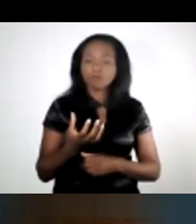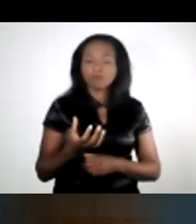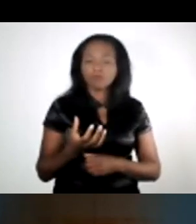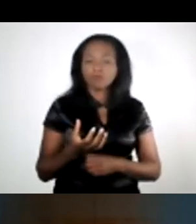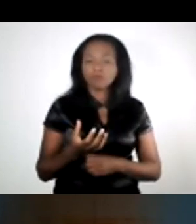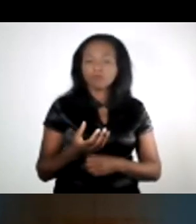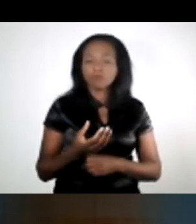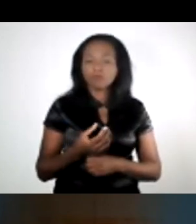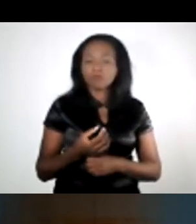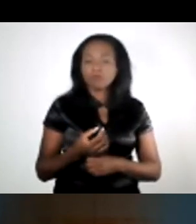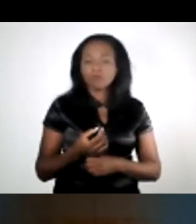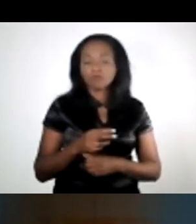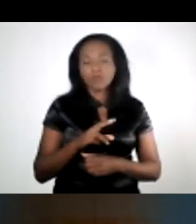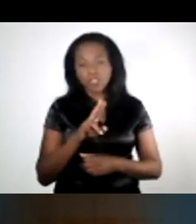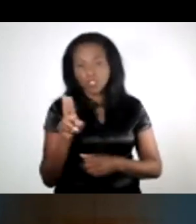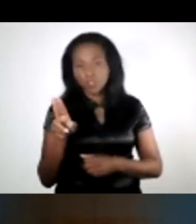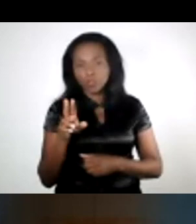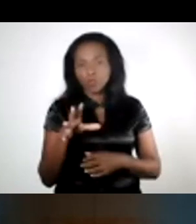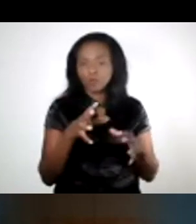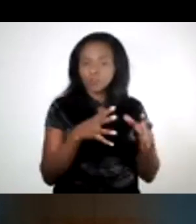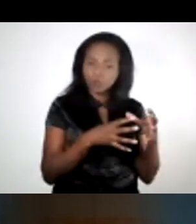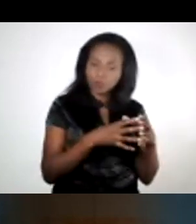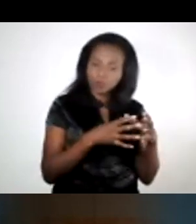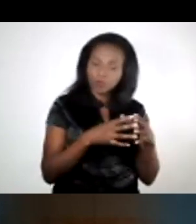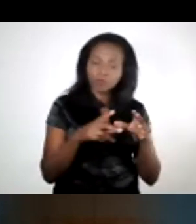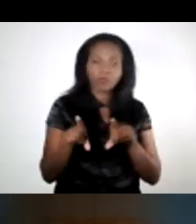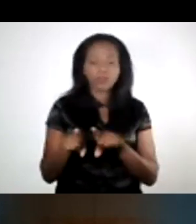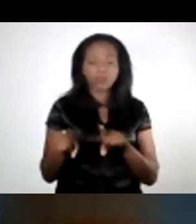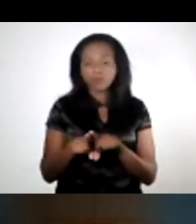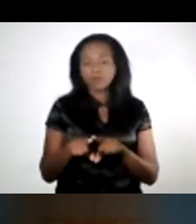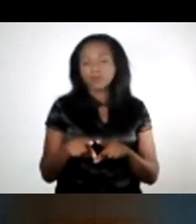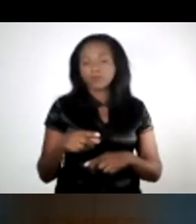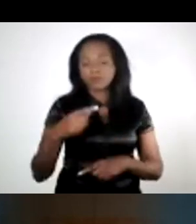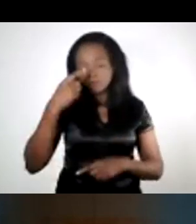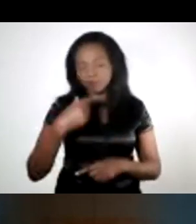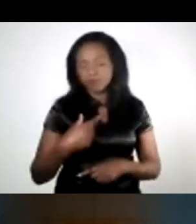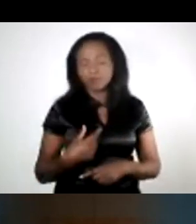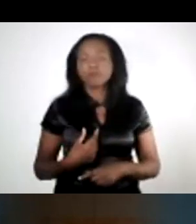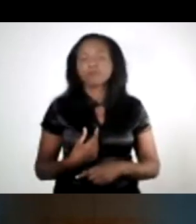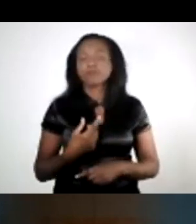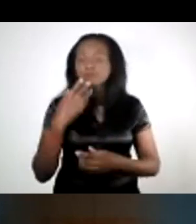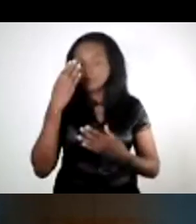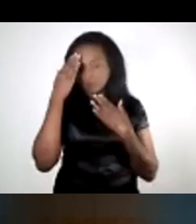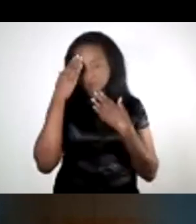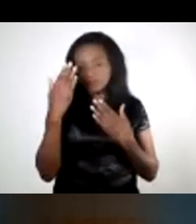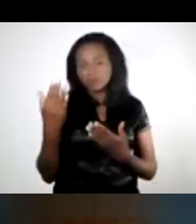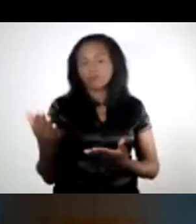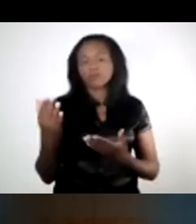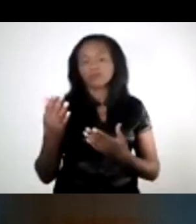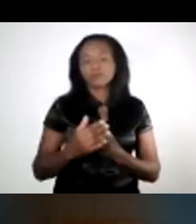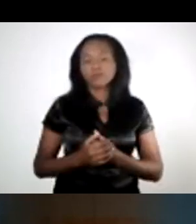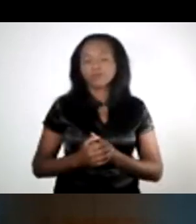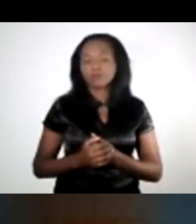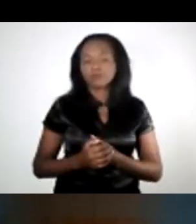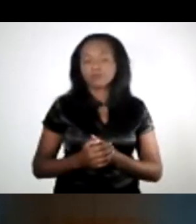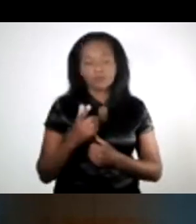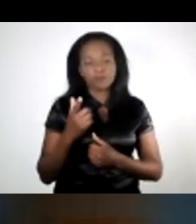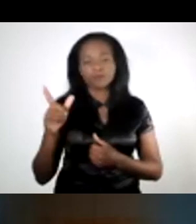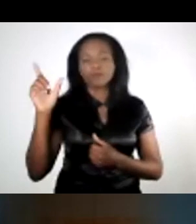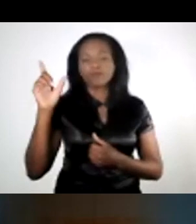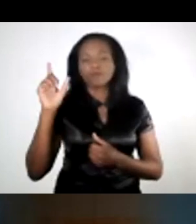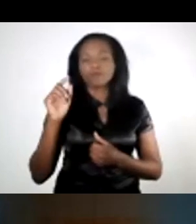do coletivo e também, né, pessoalmente, agradecer mais uma vez